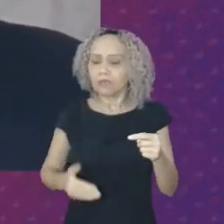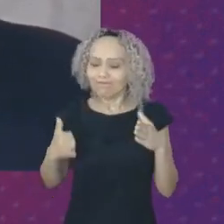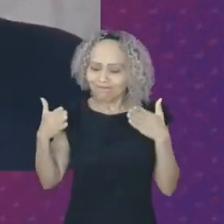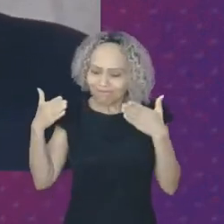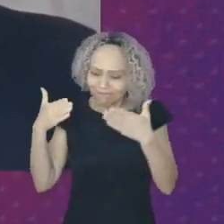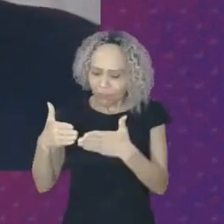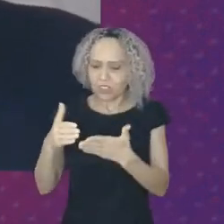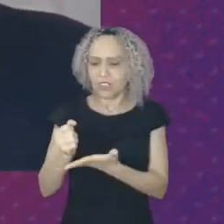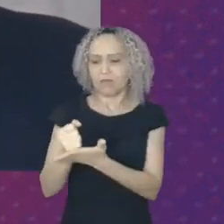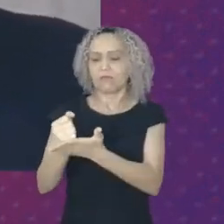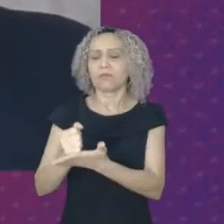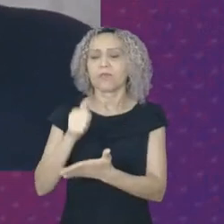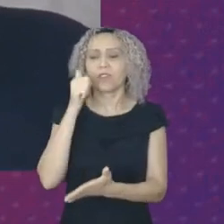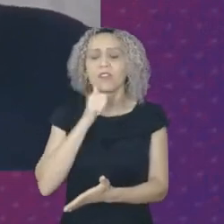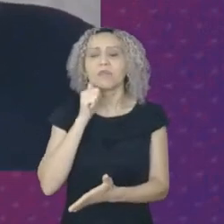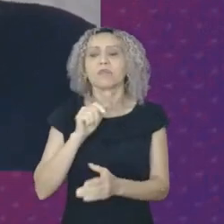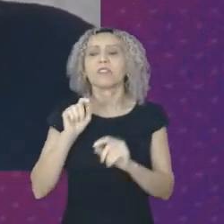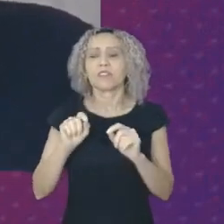as mulheres